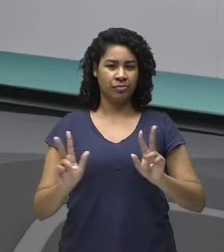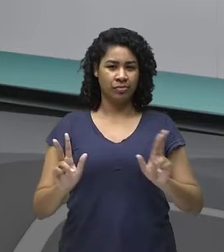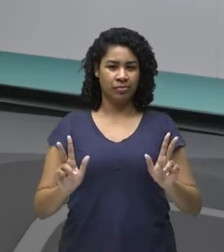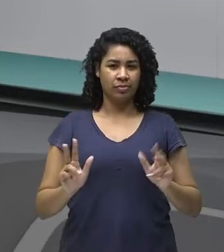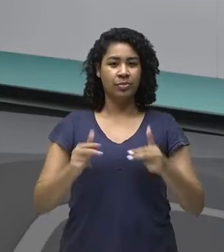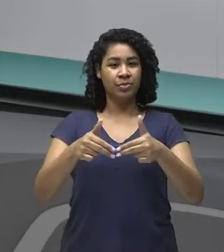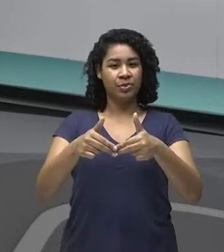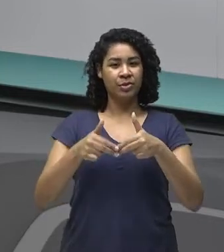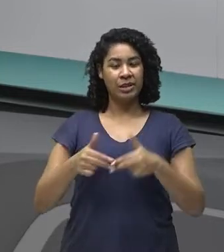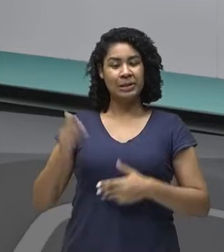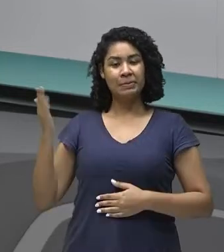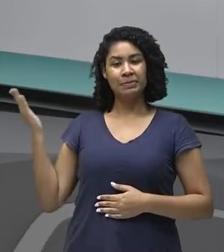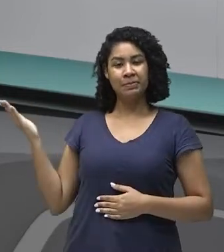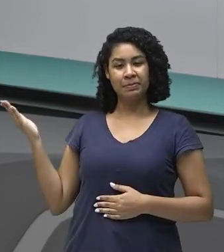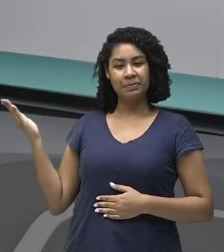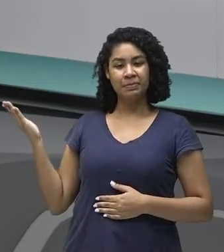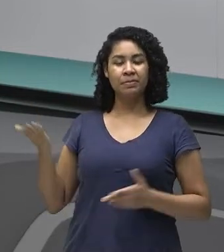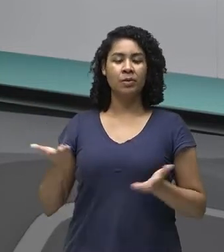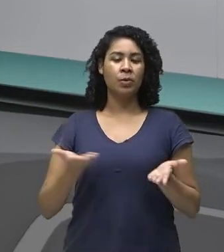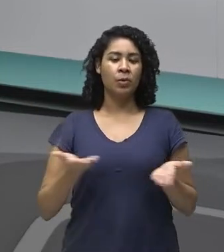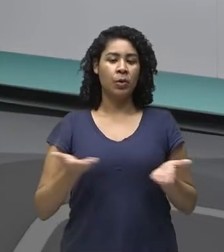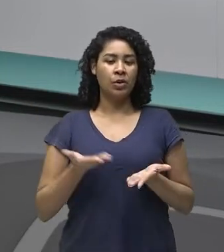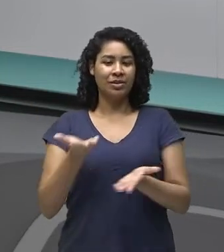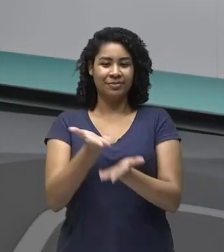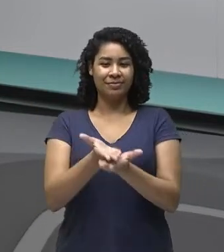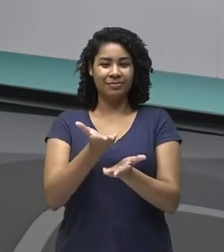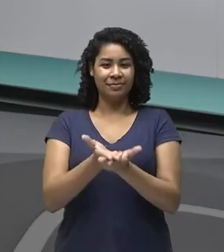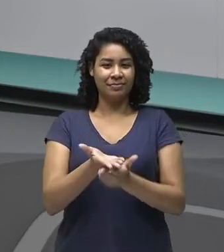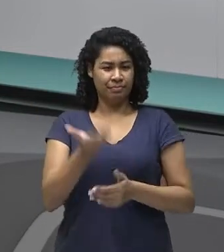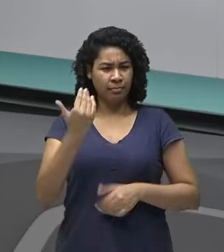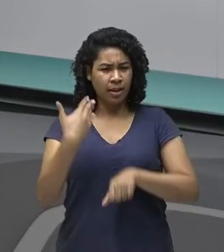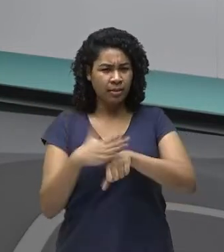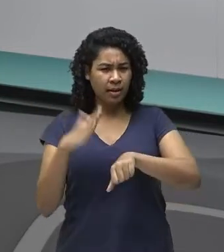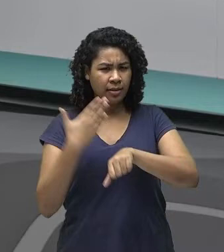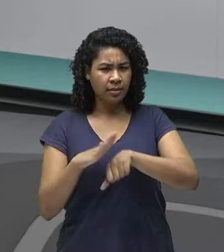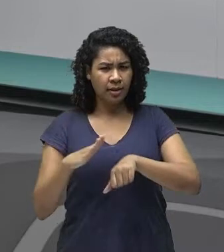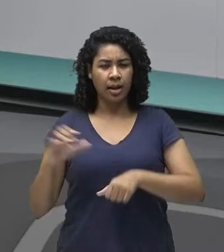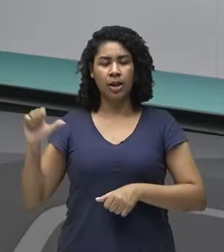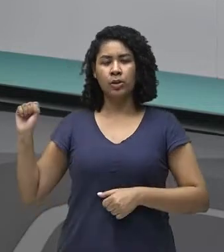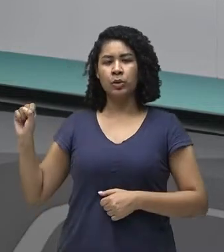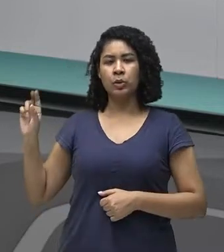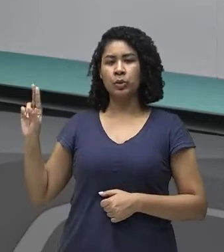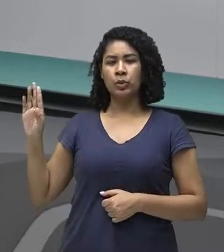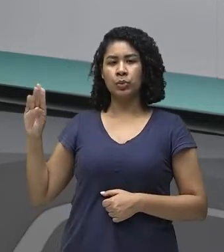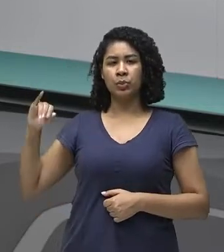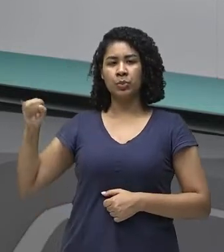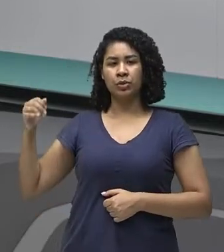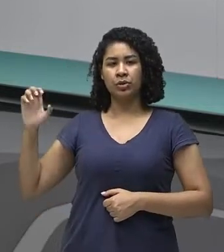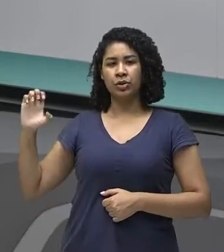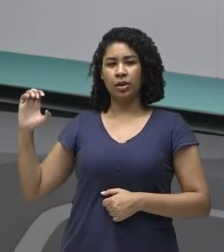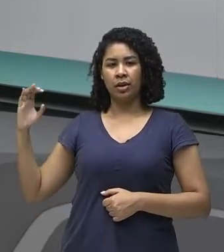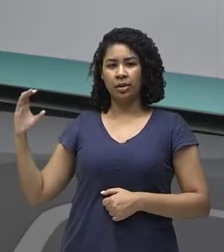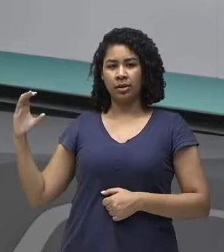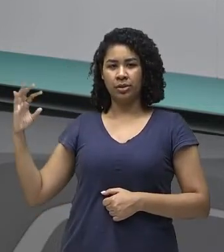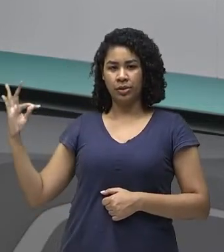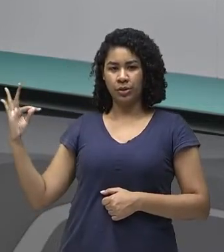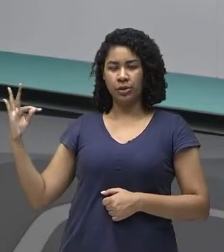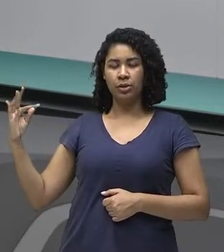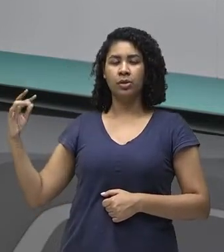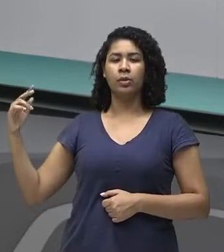ó, subject pronouns. Repeat, please. Subject pronouns, ok? O